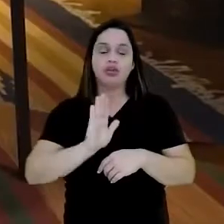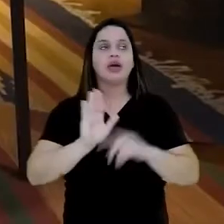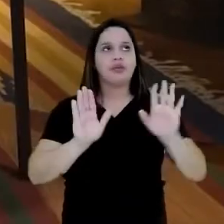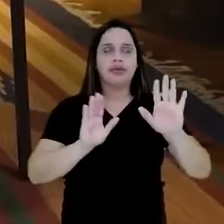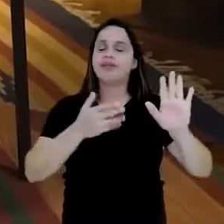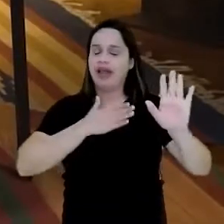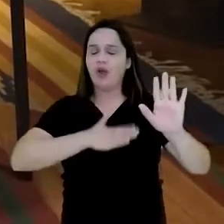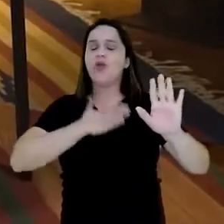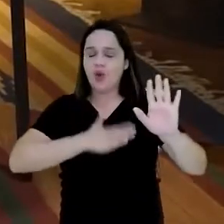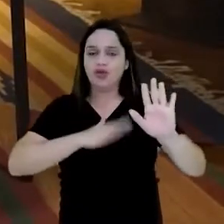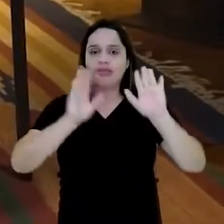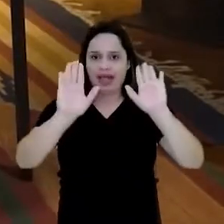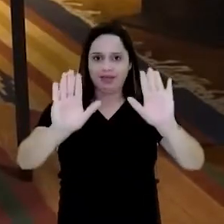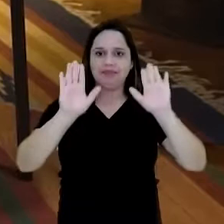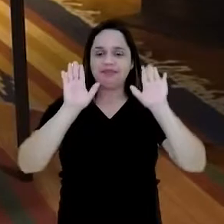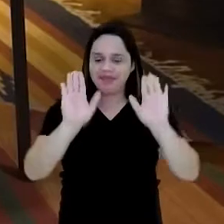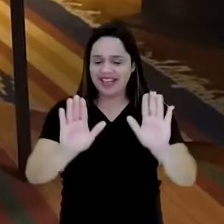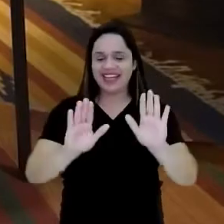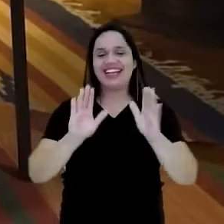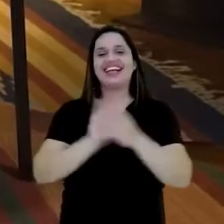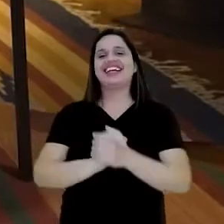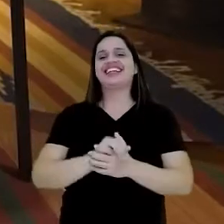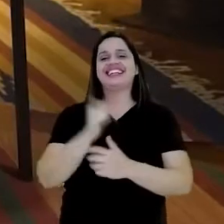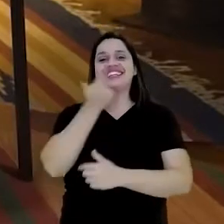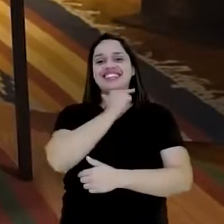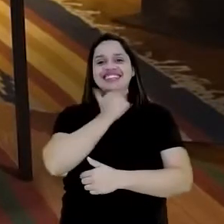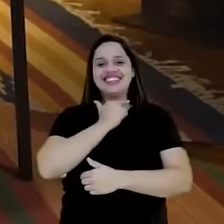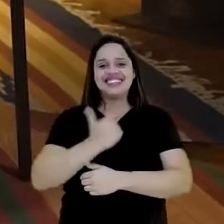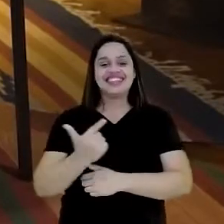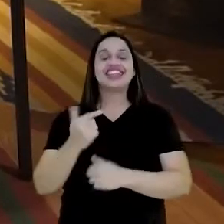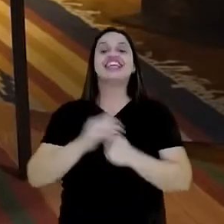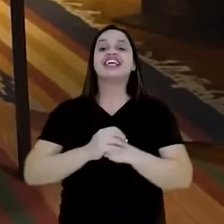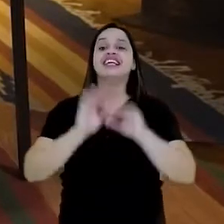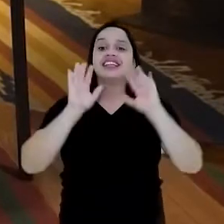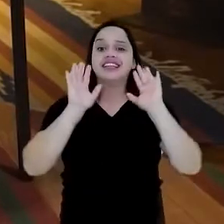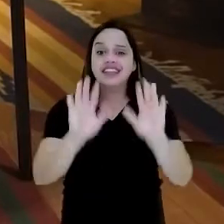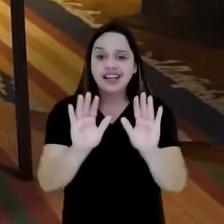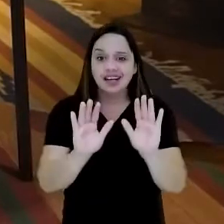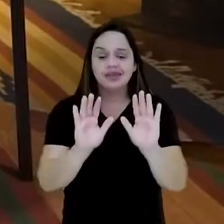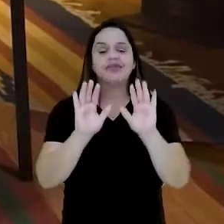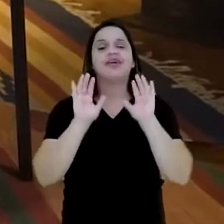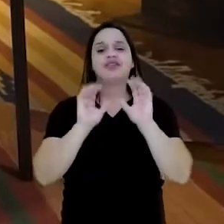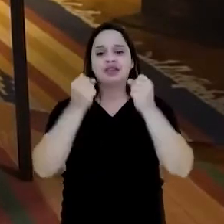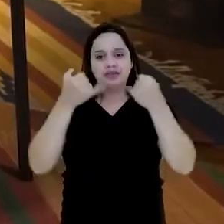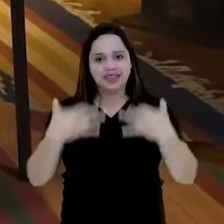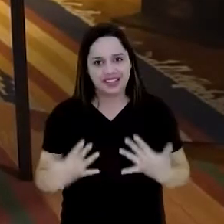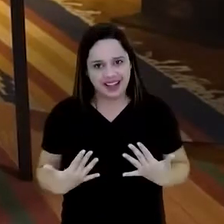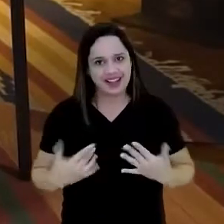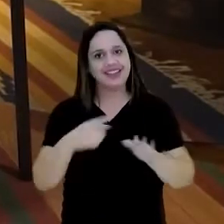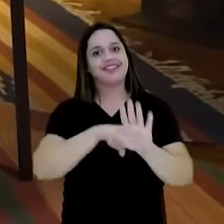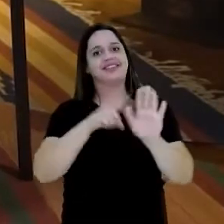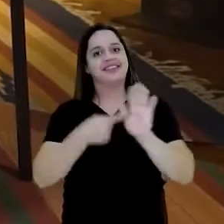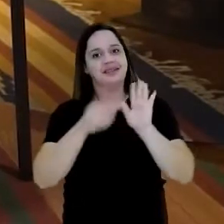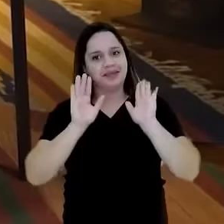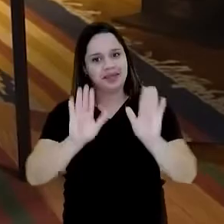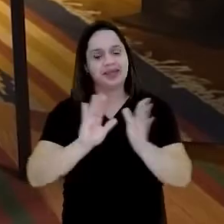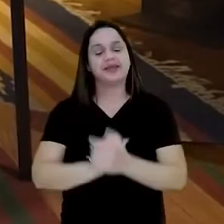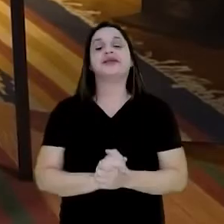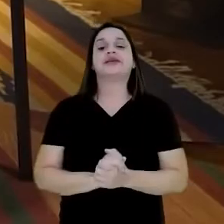gelado ela é e não na verdade volta